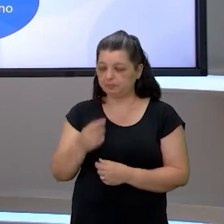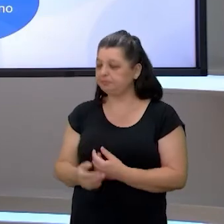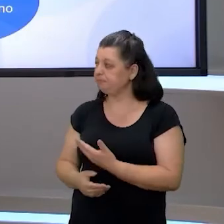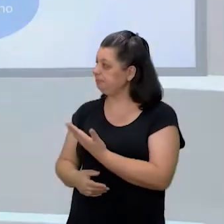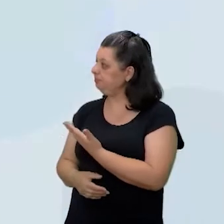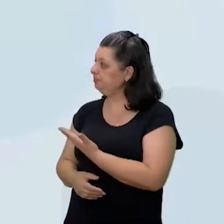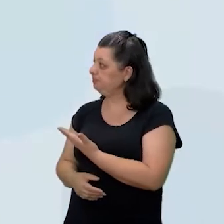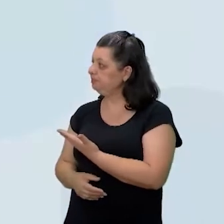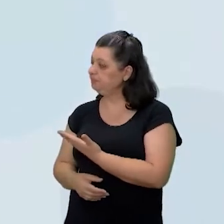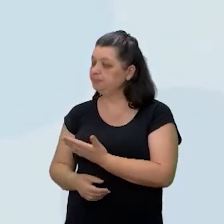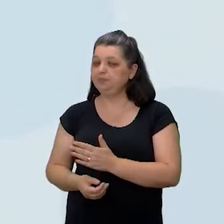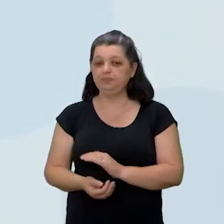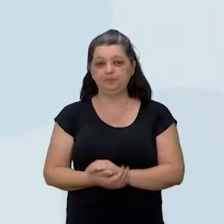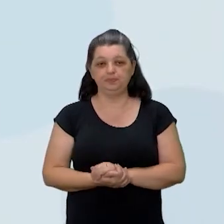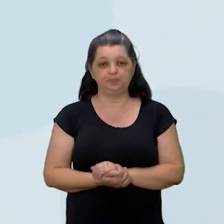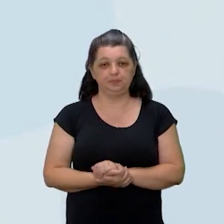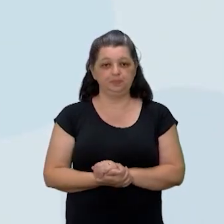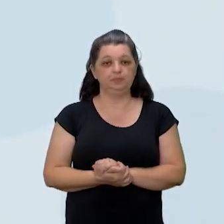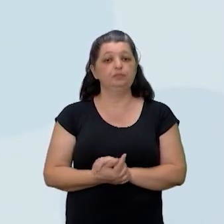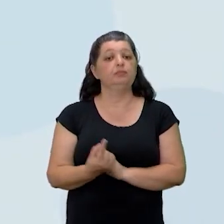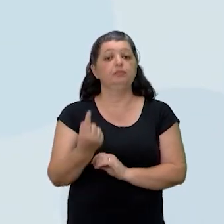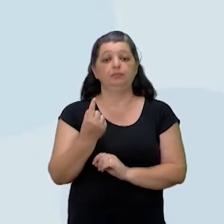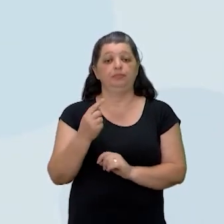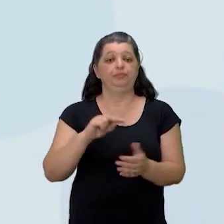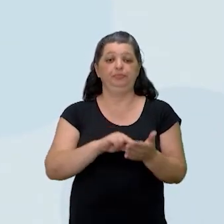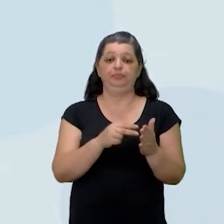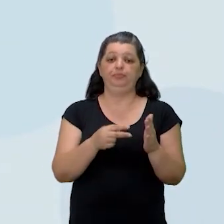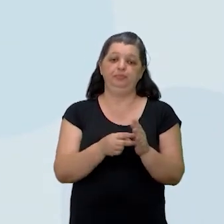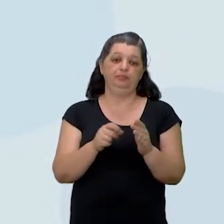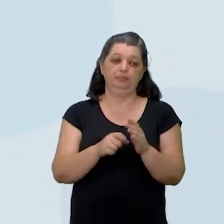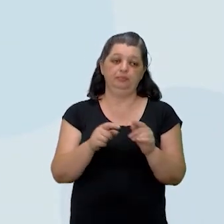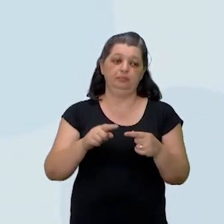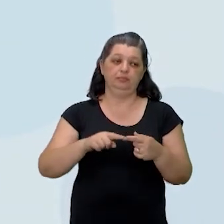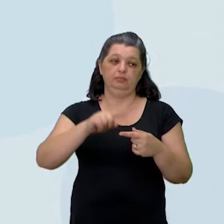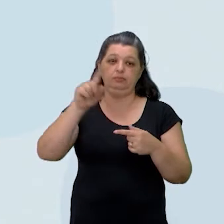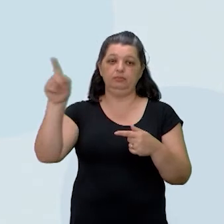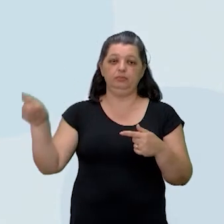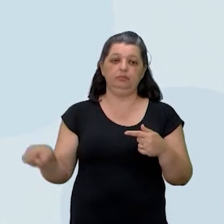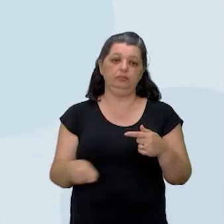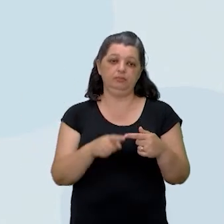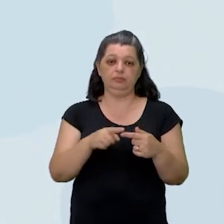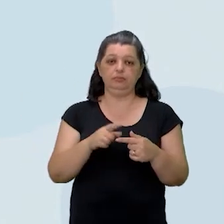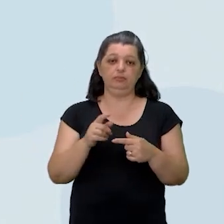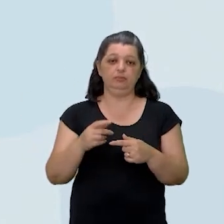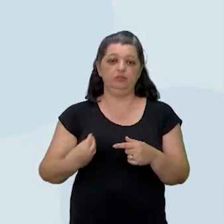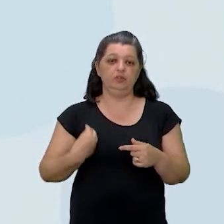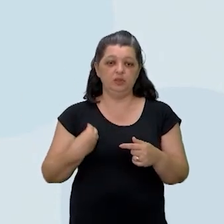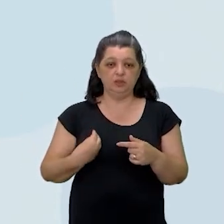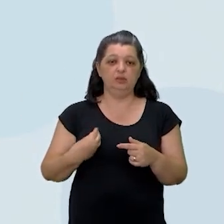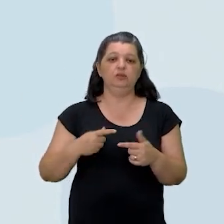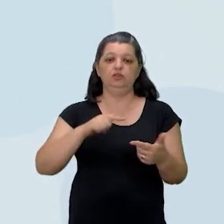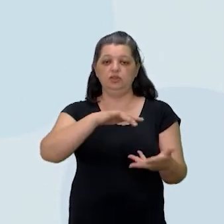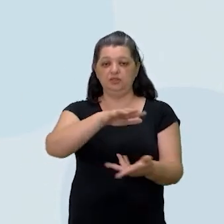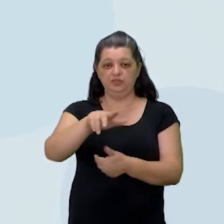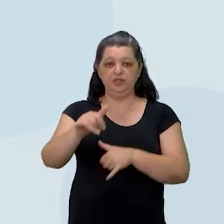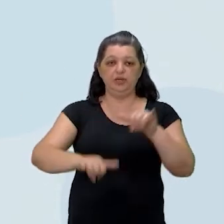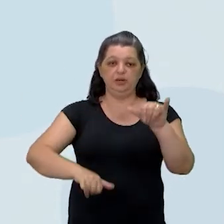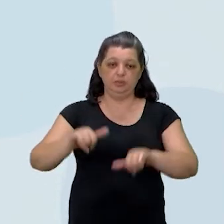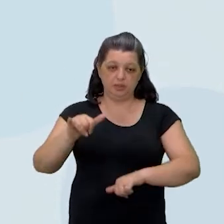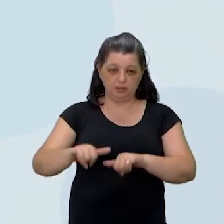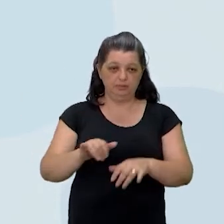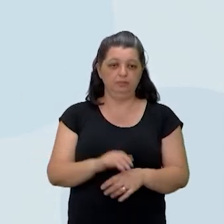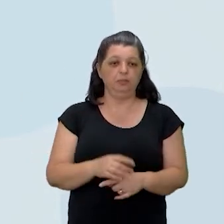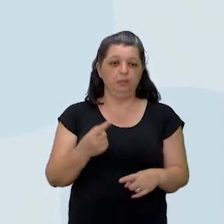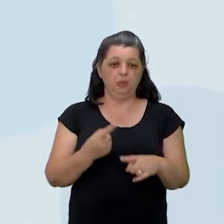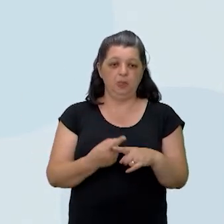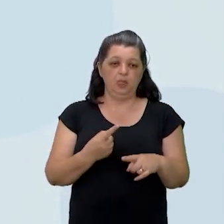vamos aprender? A gente vai ver primeiro então o que são os ciclos biogeoquímicos, vamos estudar o ciclo da água e do carbono